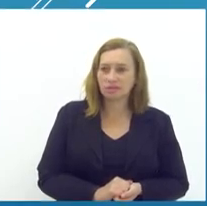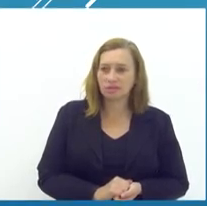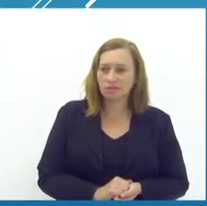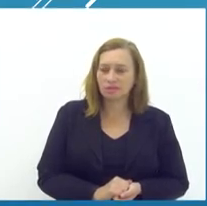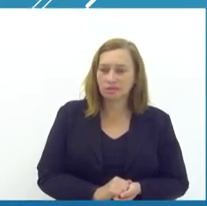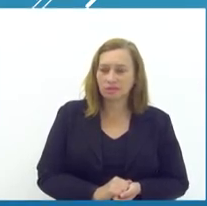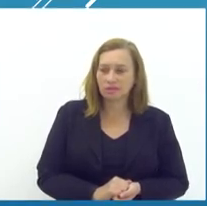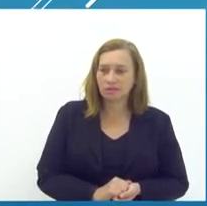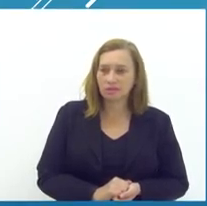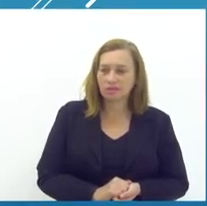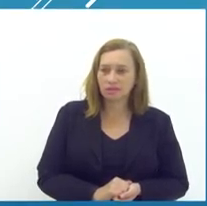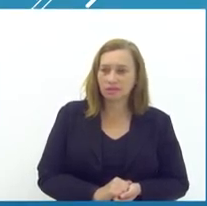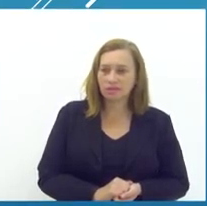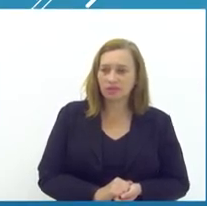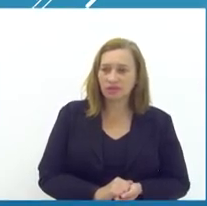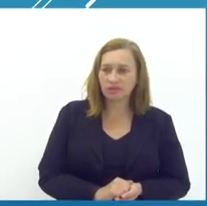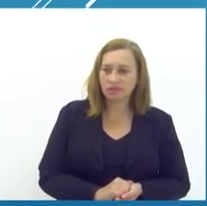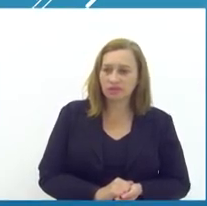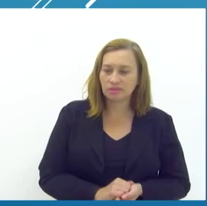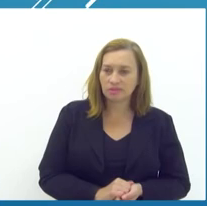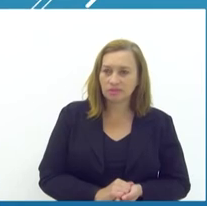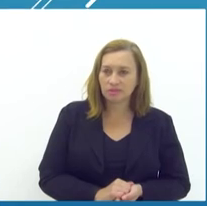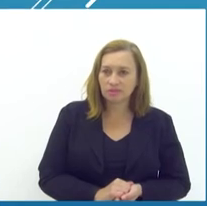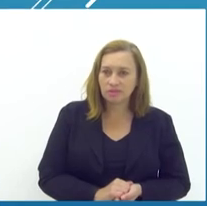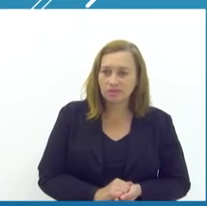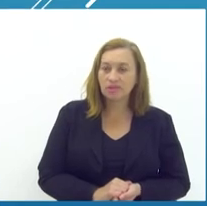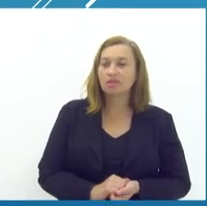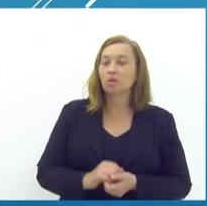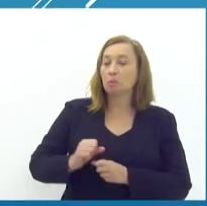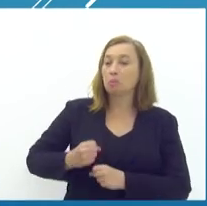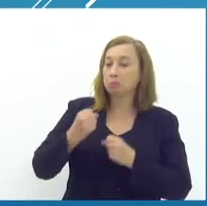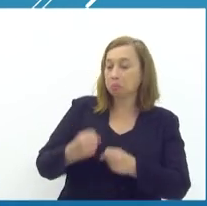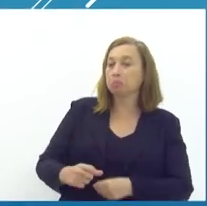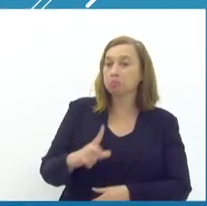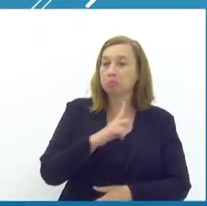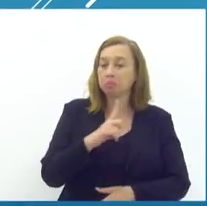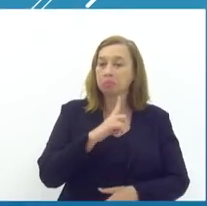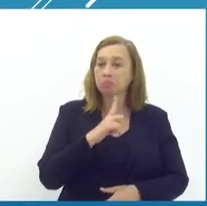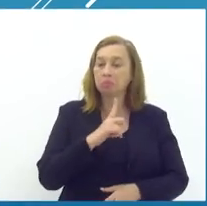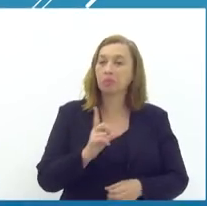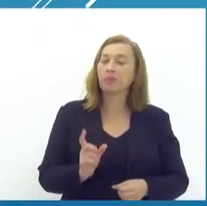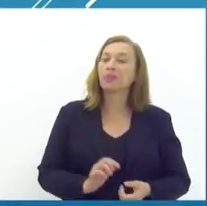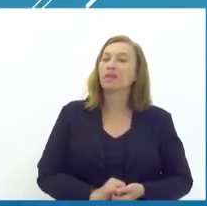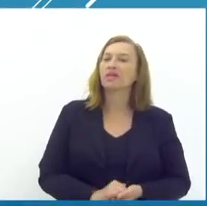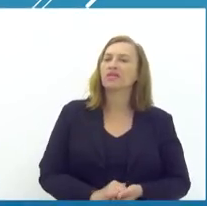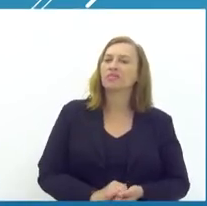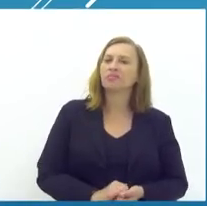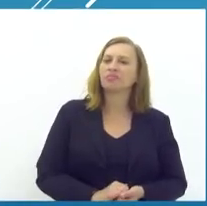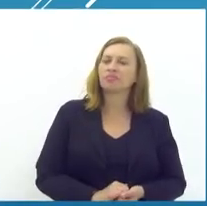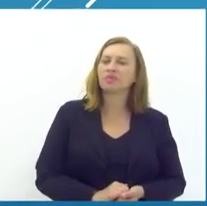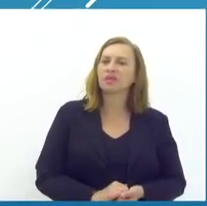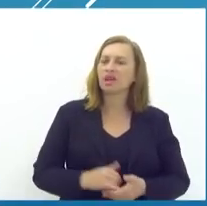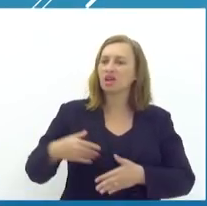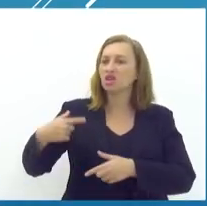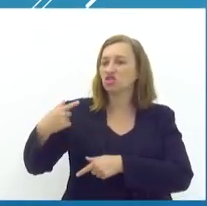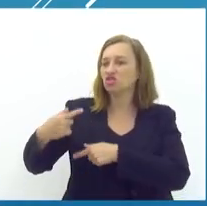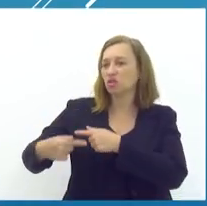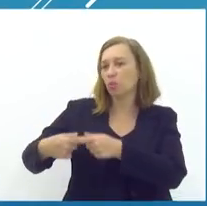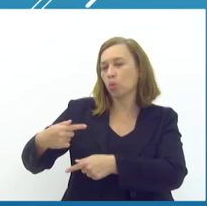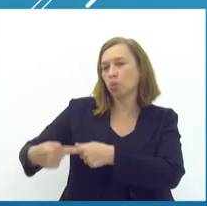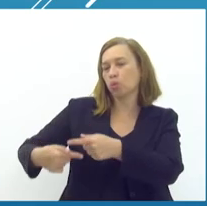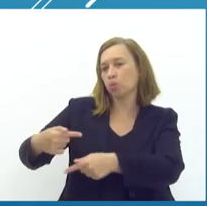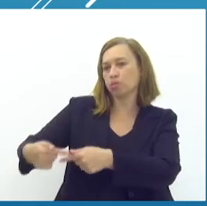que detém o poder por séculos e que ele é repassado infelizmente de famílias